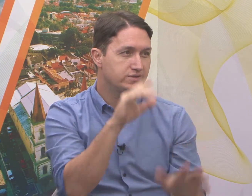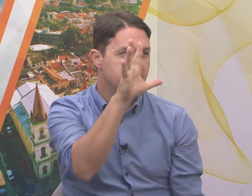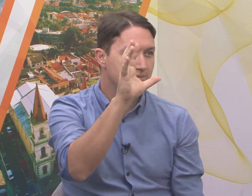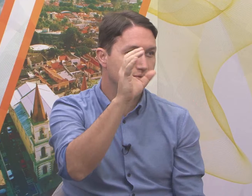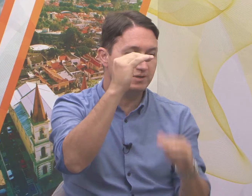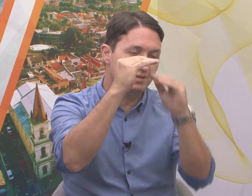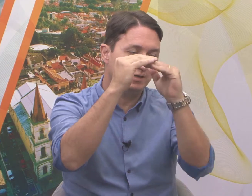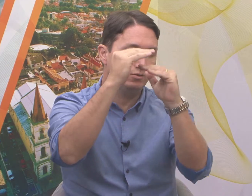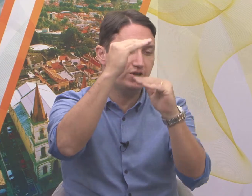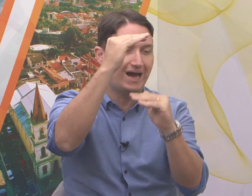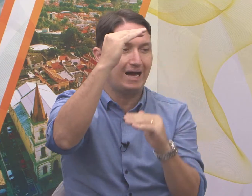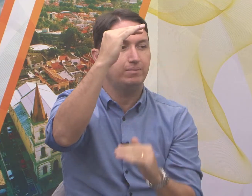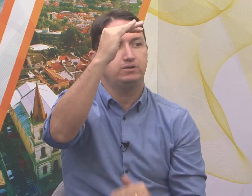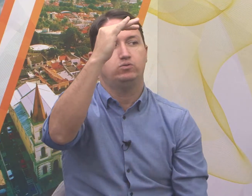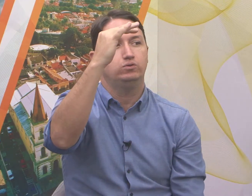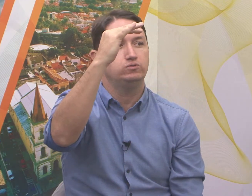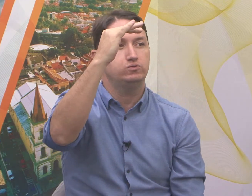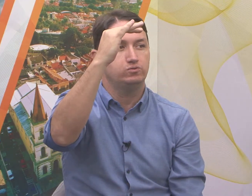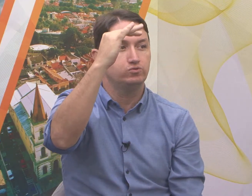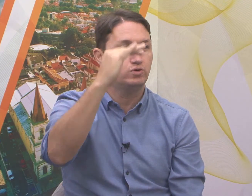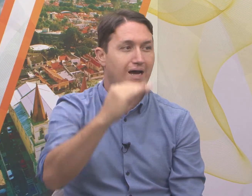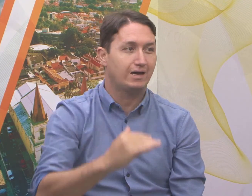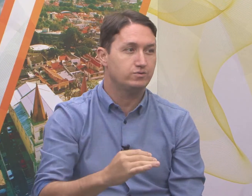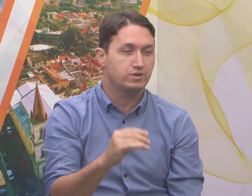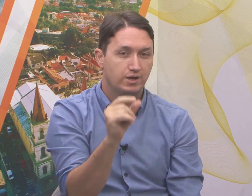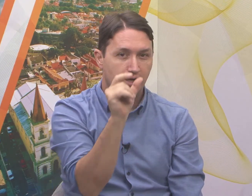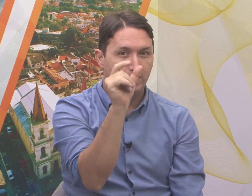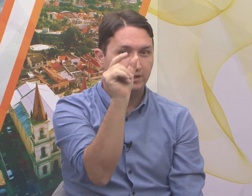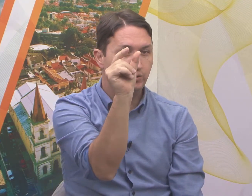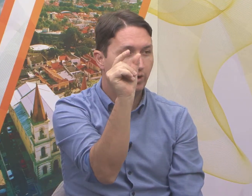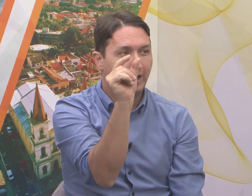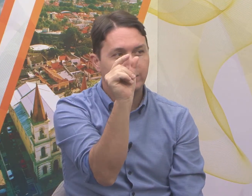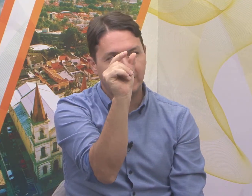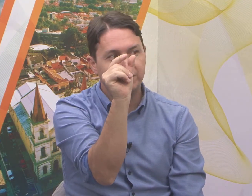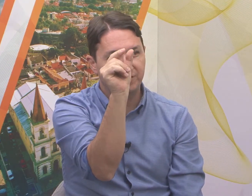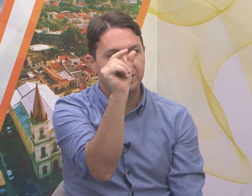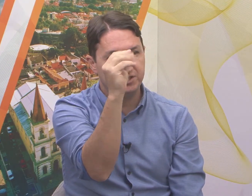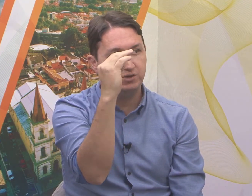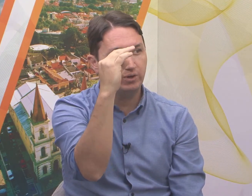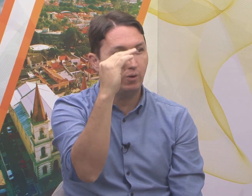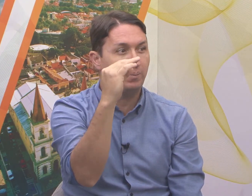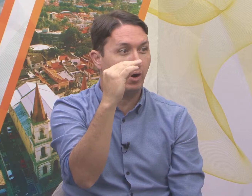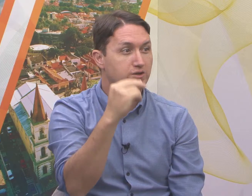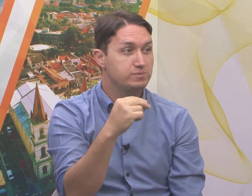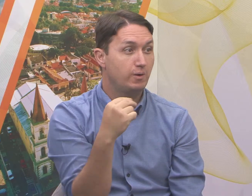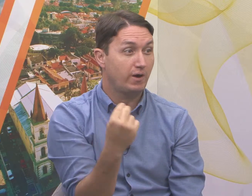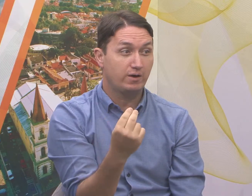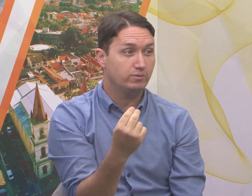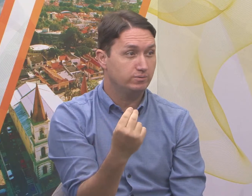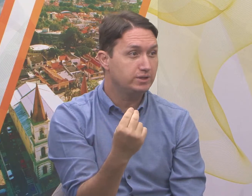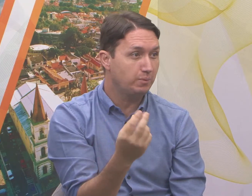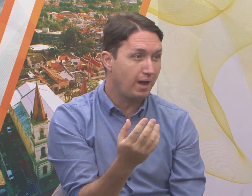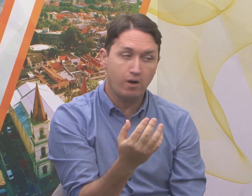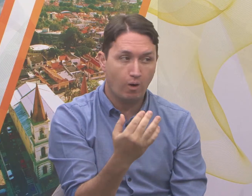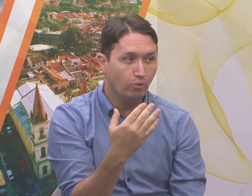colocar o mouse em cima do desenho, já abre todos os horários. E o horário que está em verdinho, que é o próximo, é o horário em tempo real, igual o